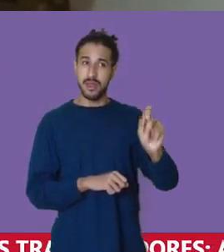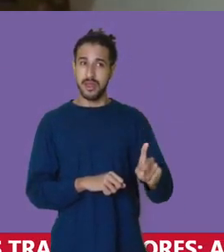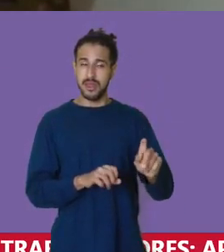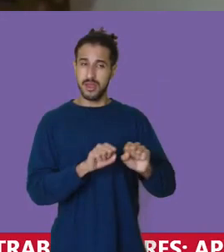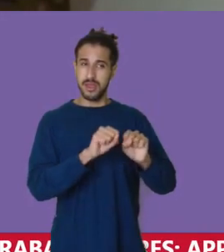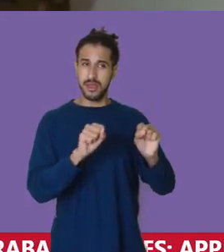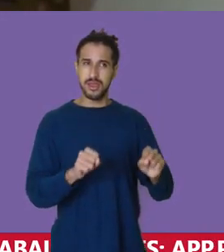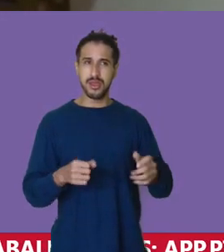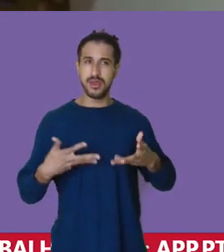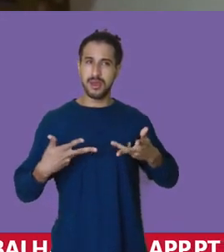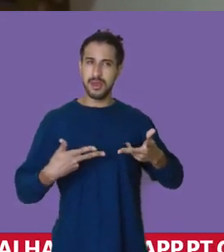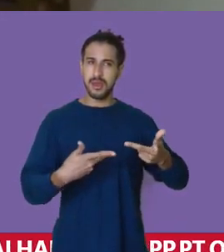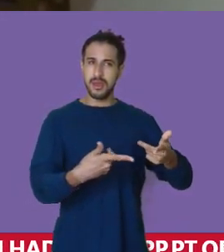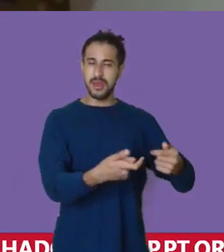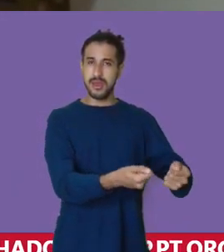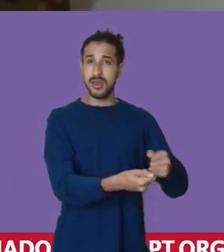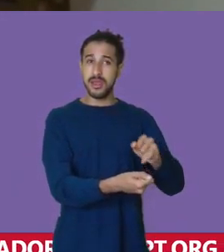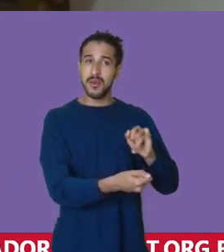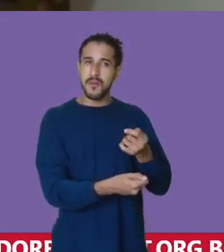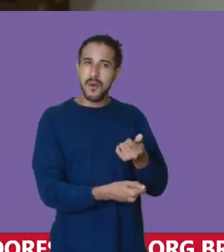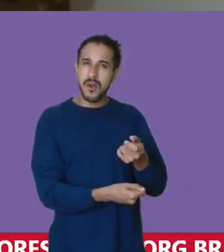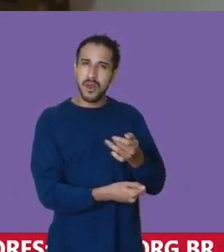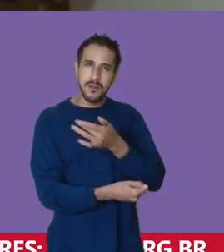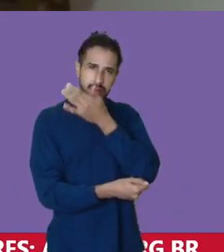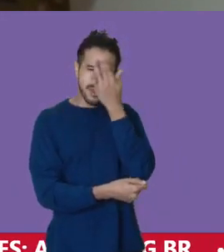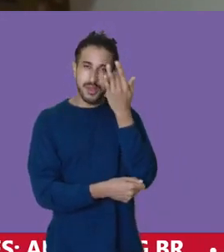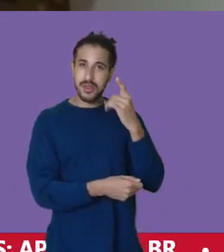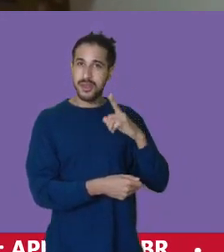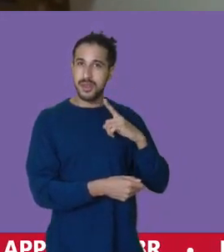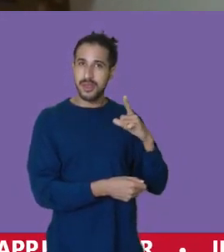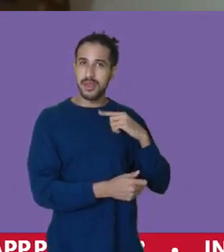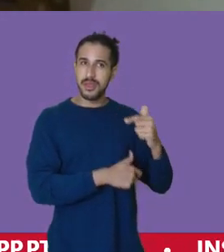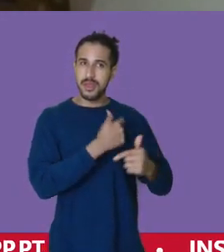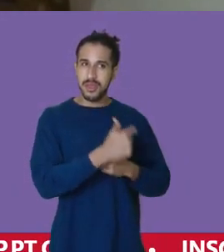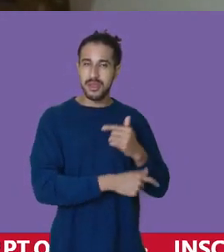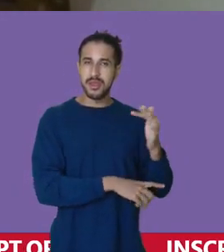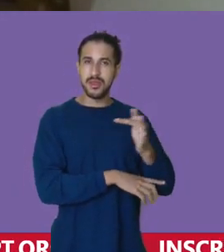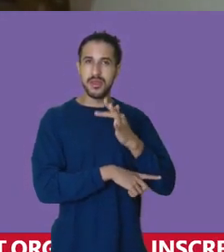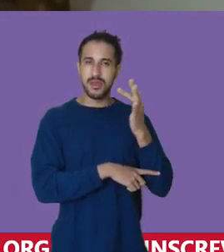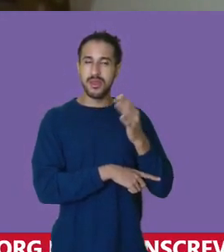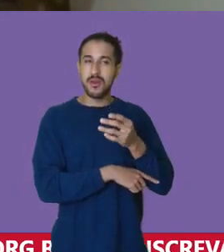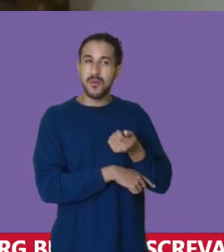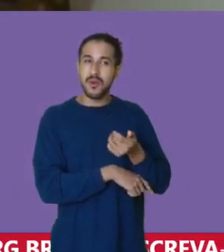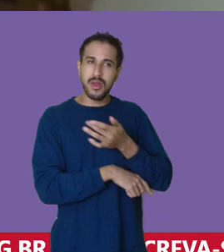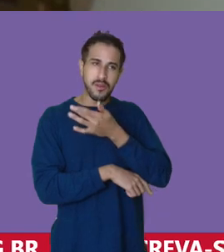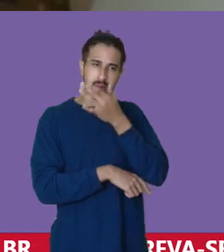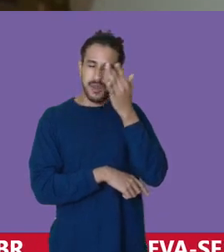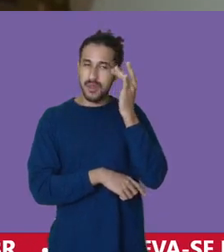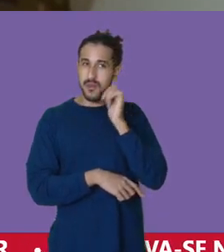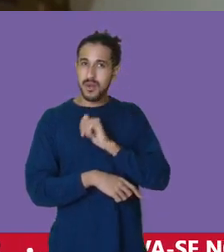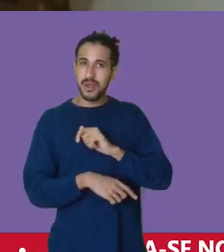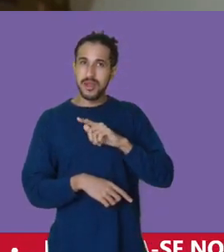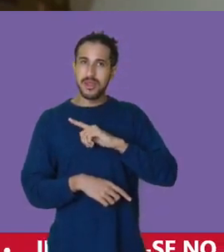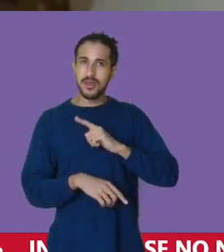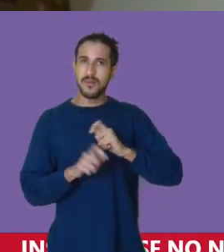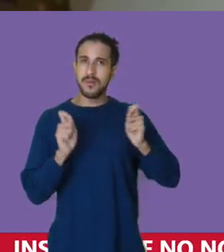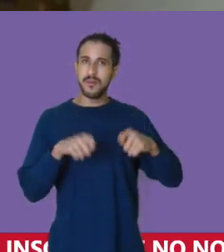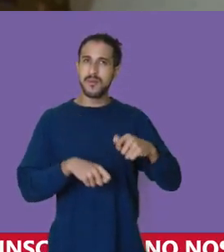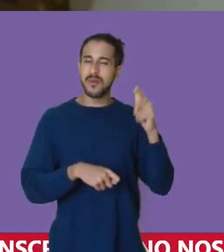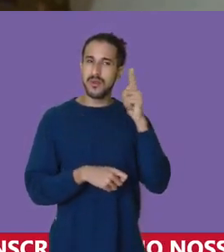sistema solidário, quanto menos pessoas também têm trabalho formal, quanto menos as mulheres têm